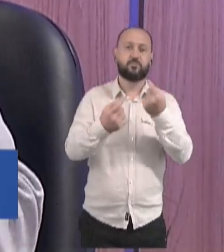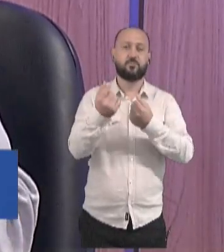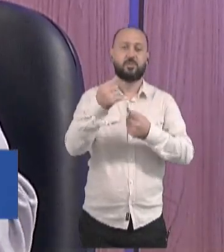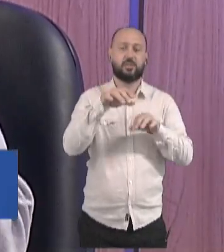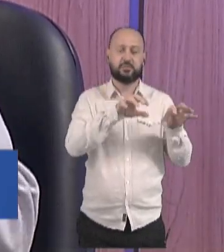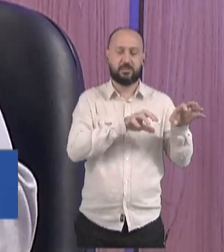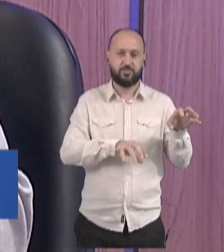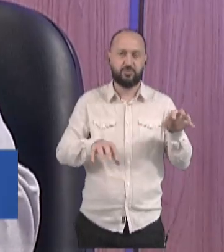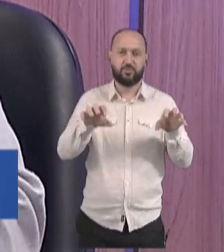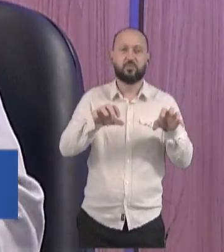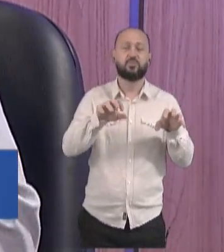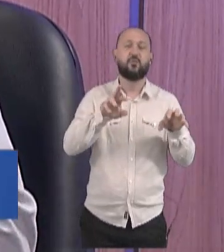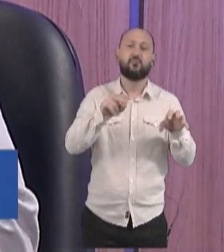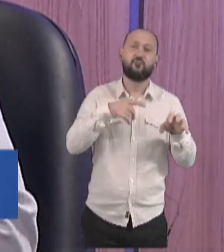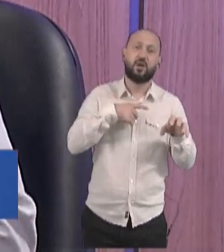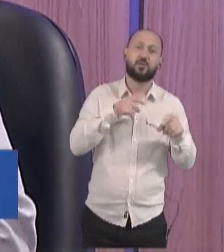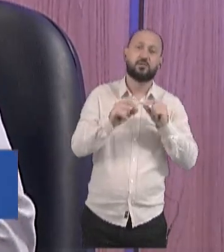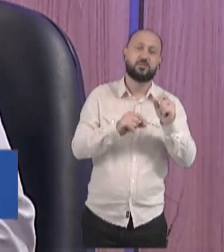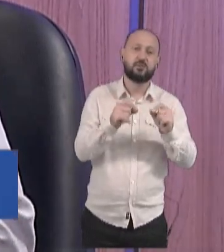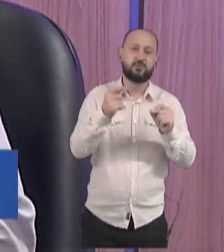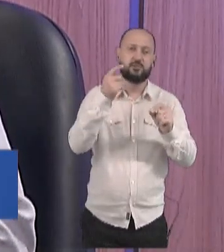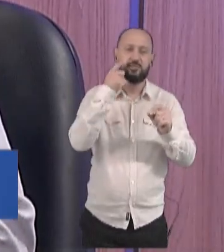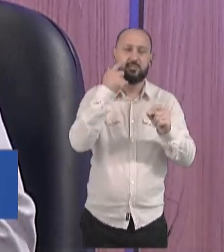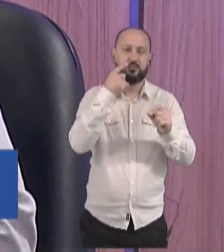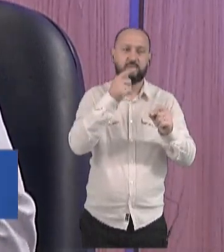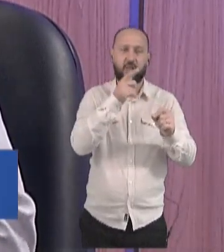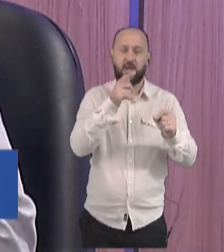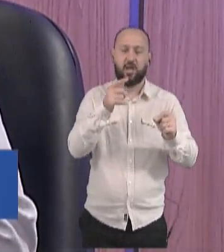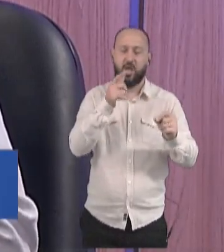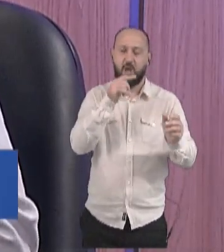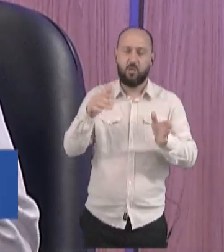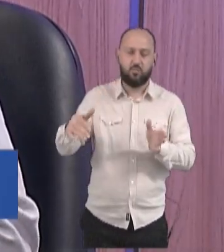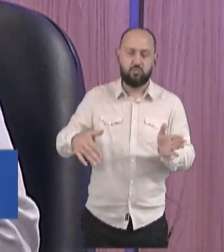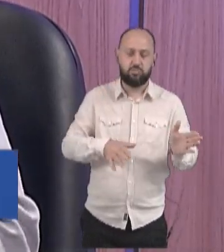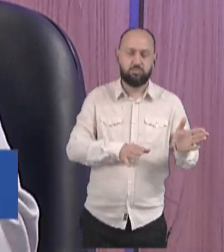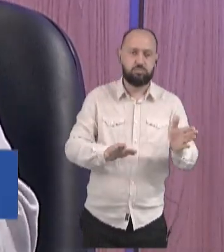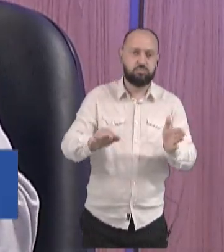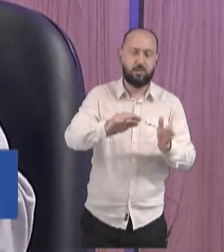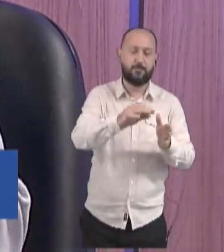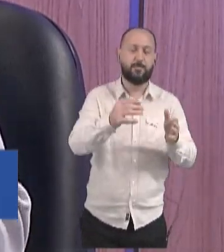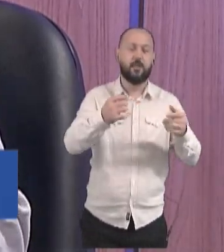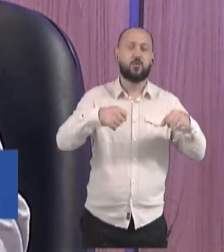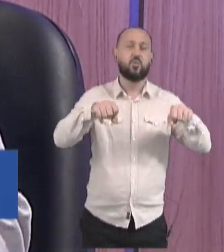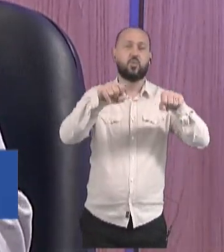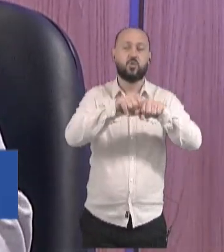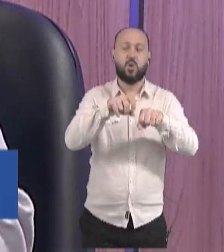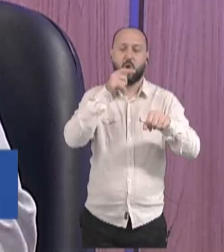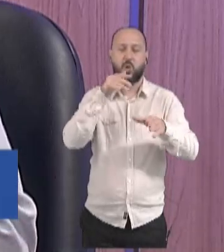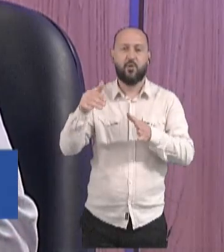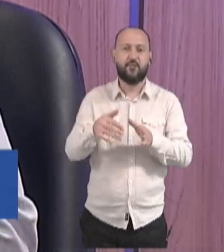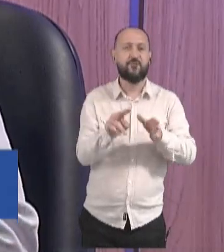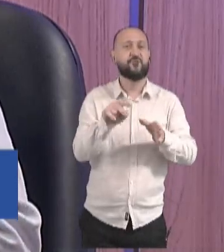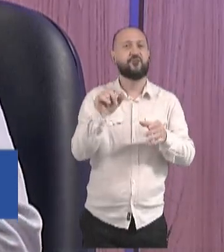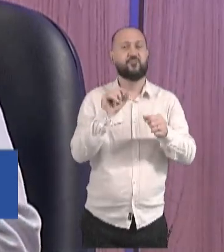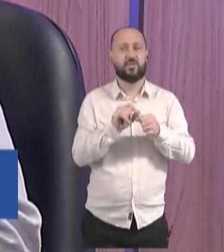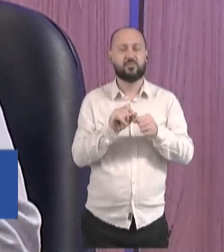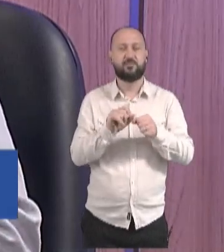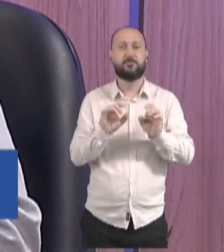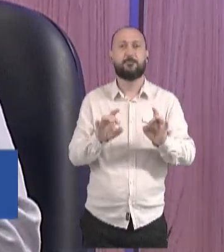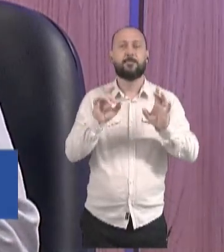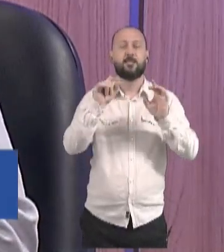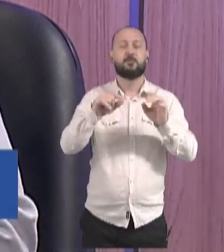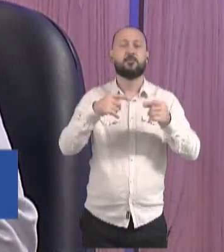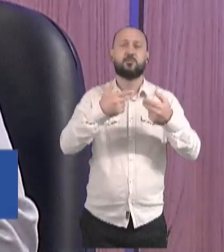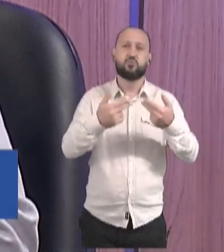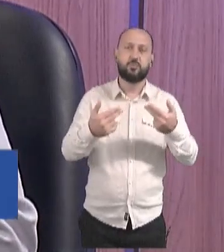econômico das regiões por onde vai passar essa ciclovia, a integração regional que o uso do Rio Paraguai vai possibilitar, em especial